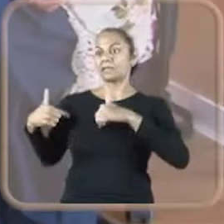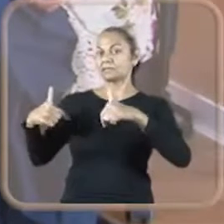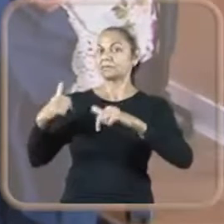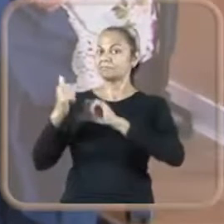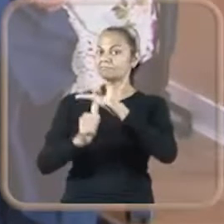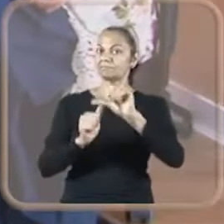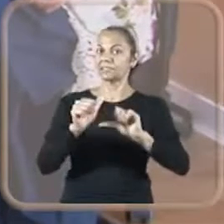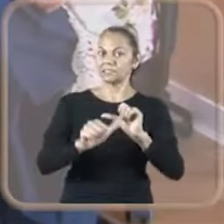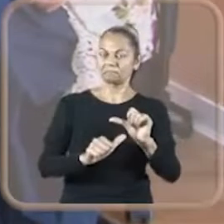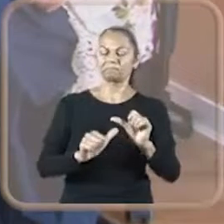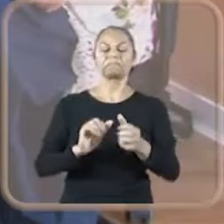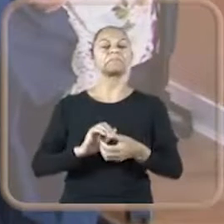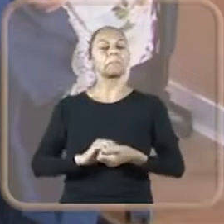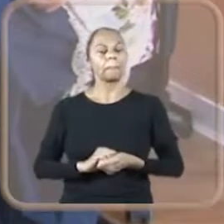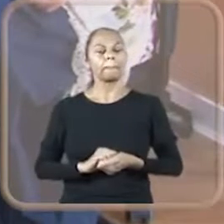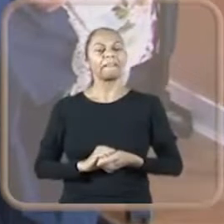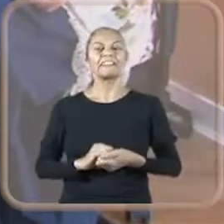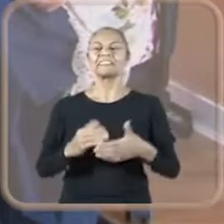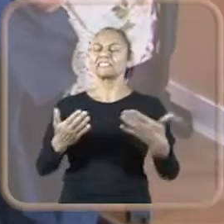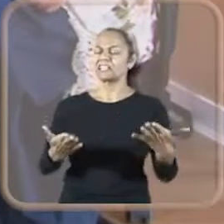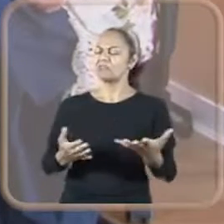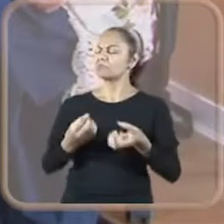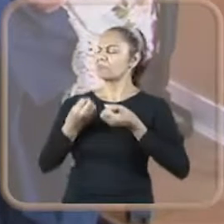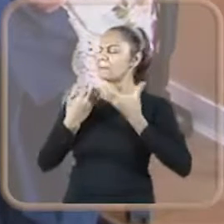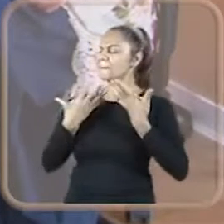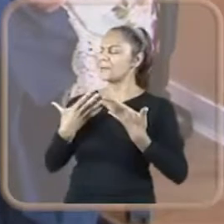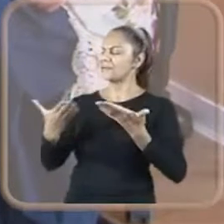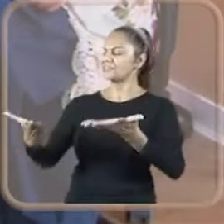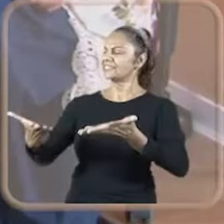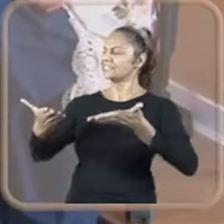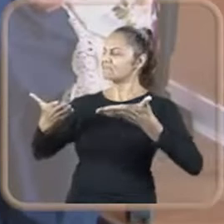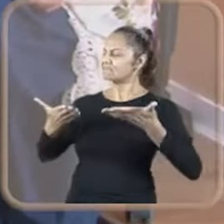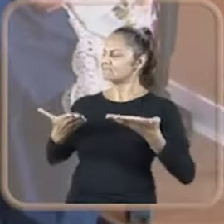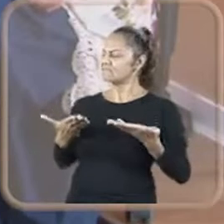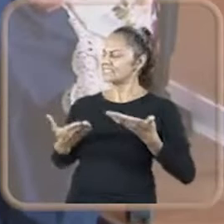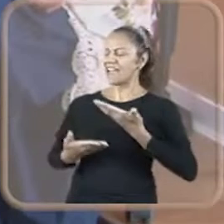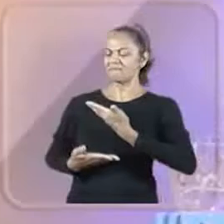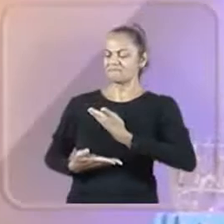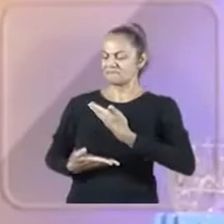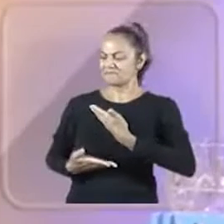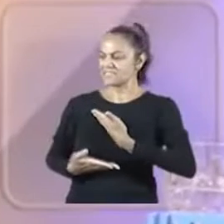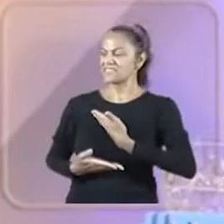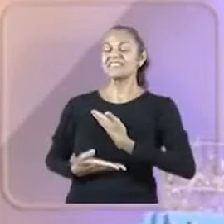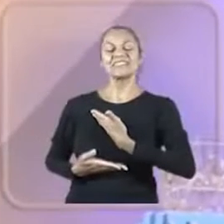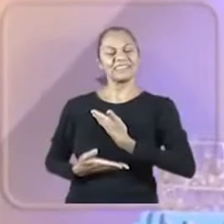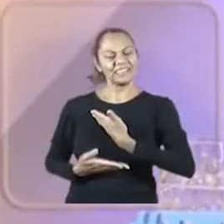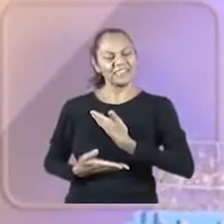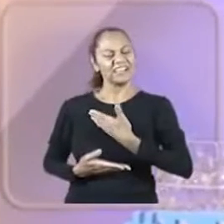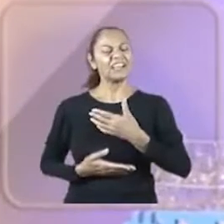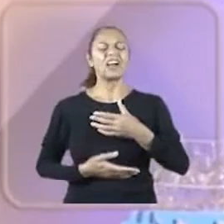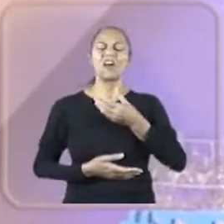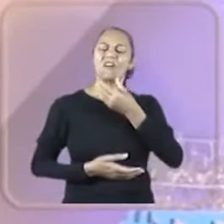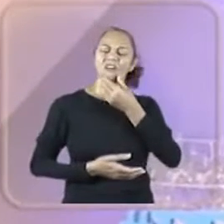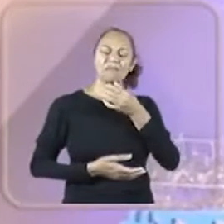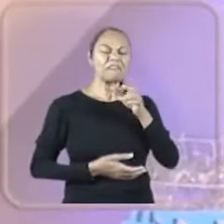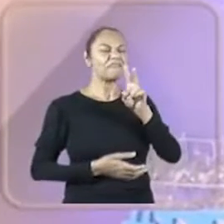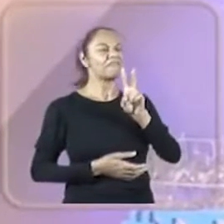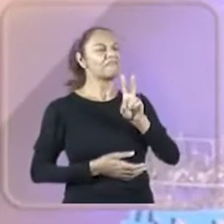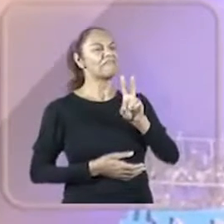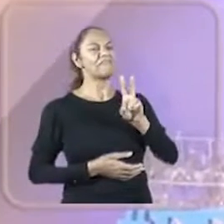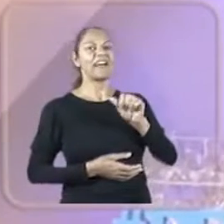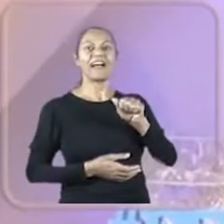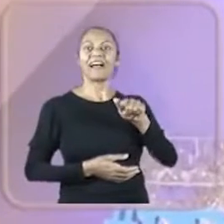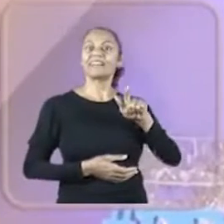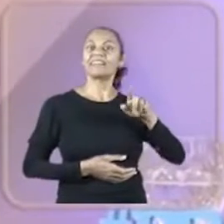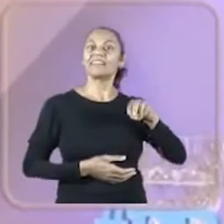bom poder estar recebendo a minha amiga, né, a doutora Patrícia, né, Wagner sempre nos ajudando aqui nos